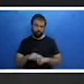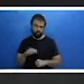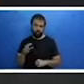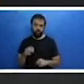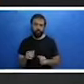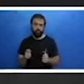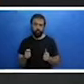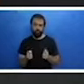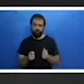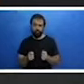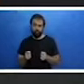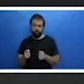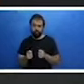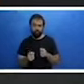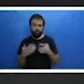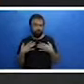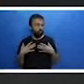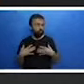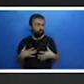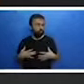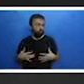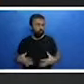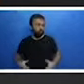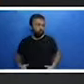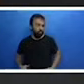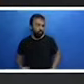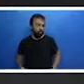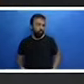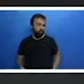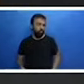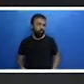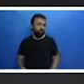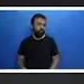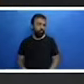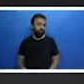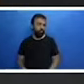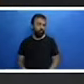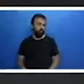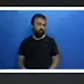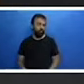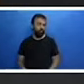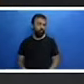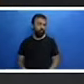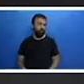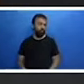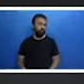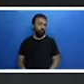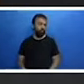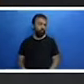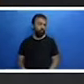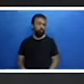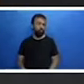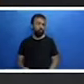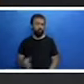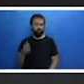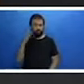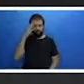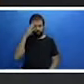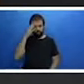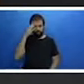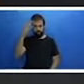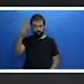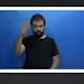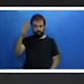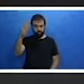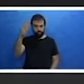o controle de todo o nosso corpo para gente fazer as outras atividades físicas e depois desse